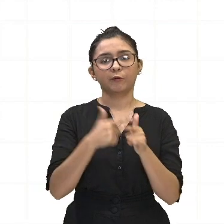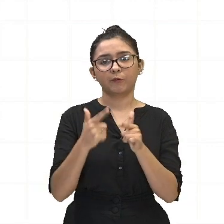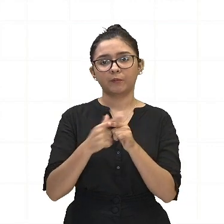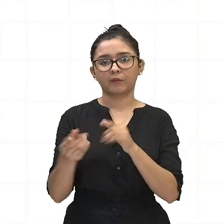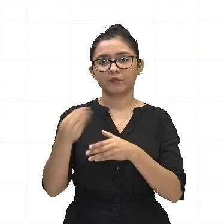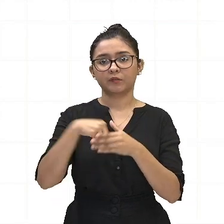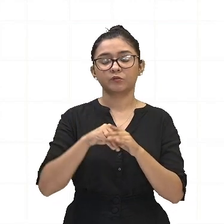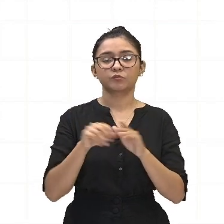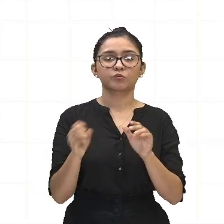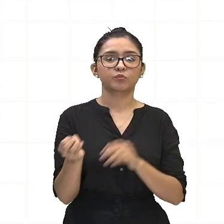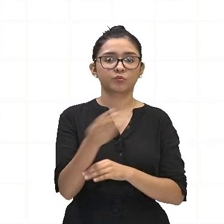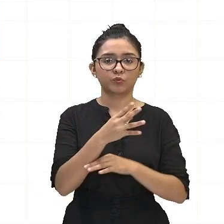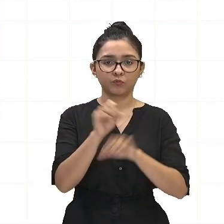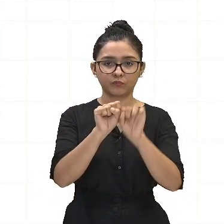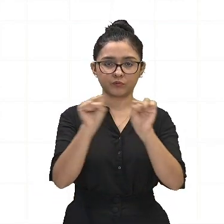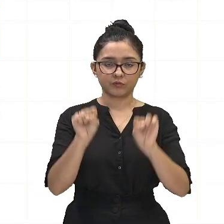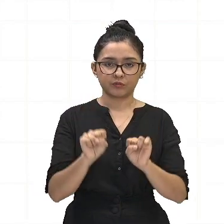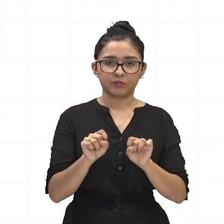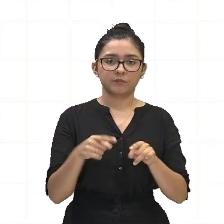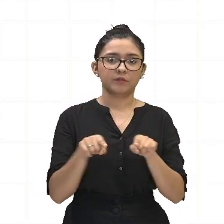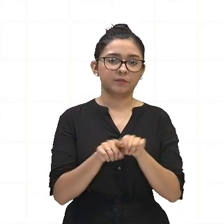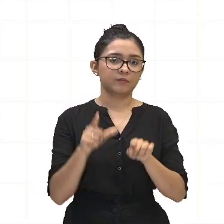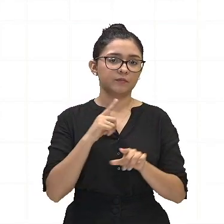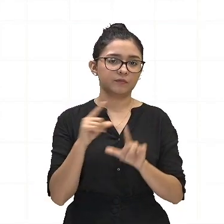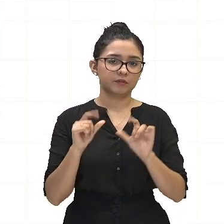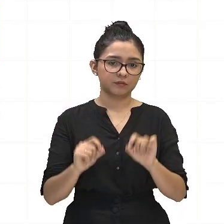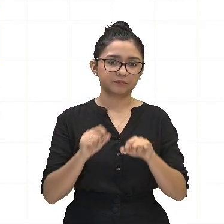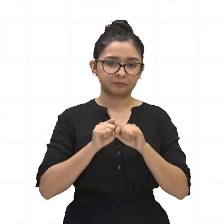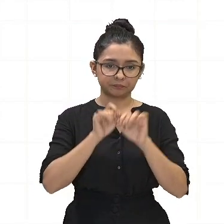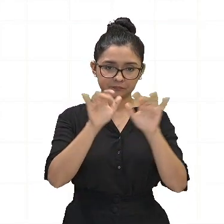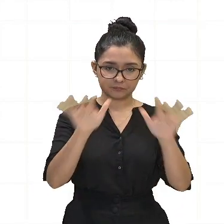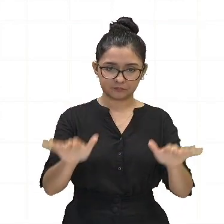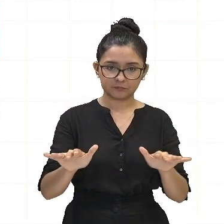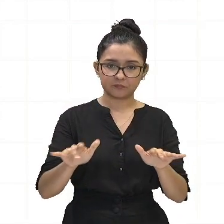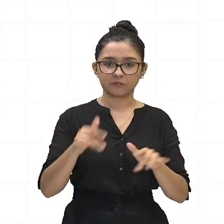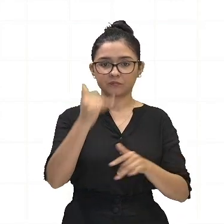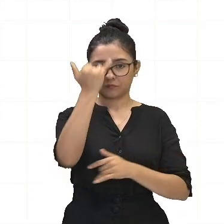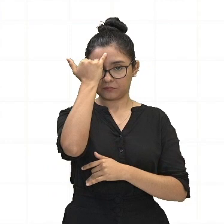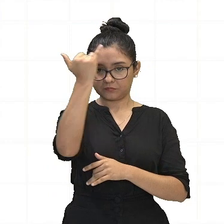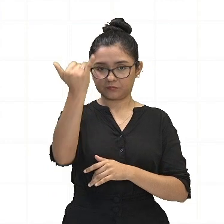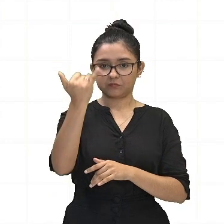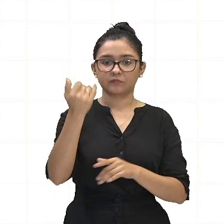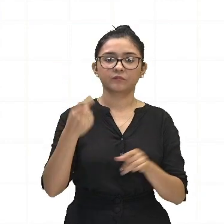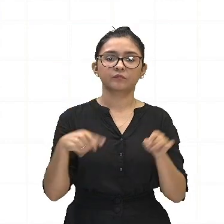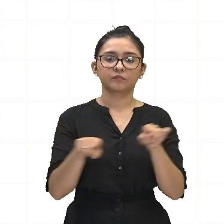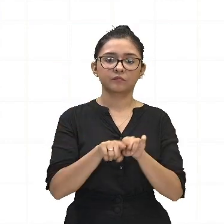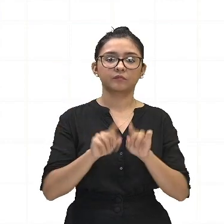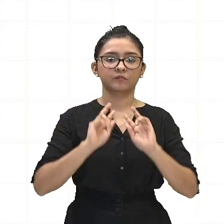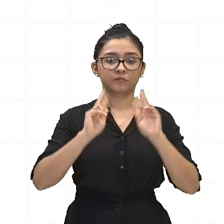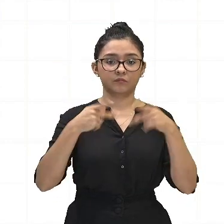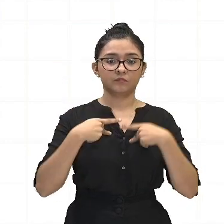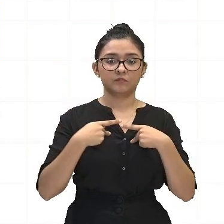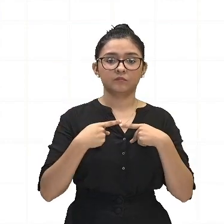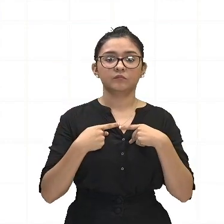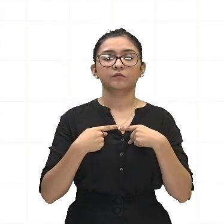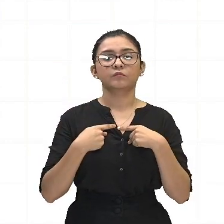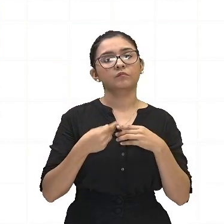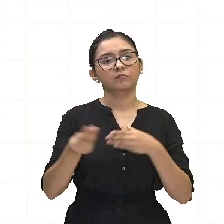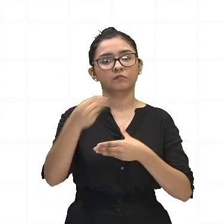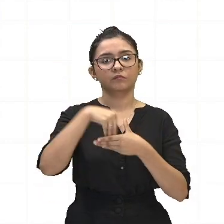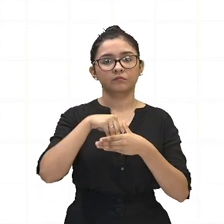novo sistema. Além disso, vai haver a disseminação de ideias humanistas dentro do contexto